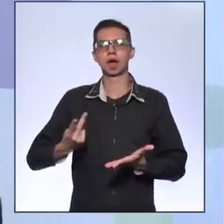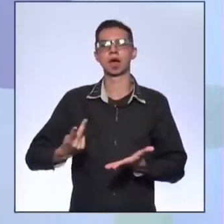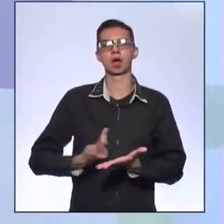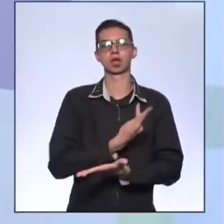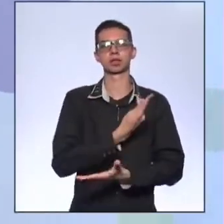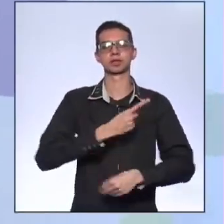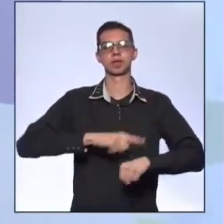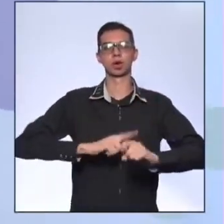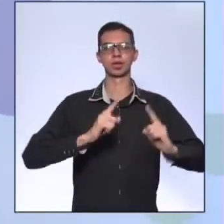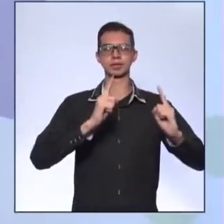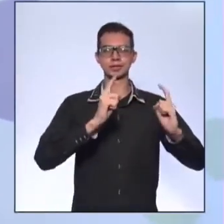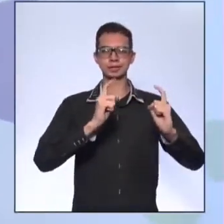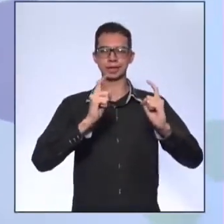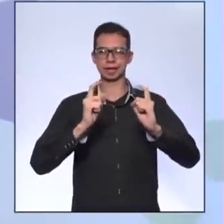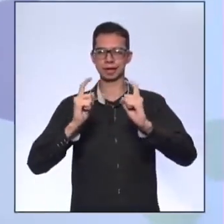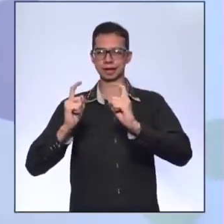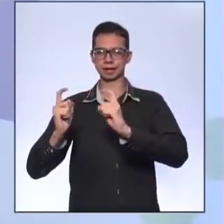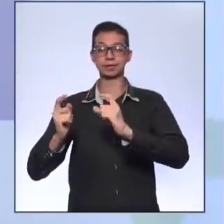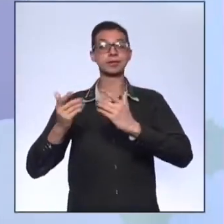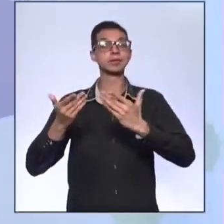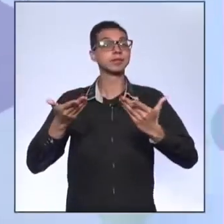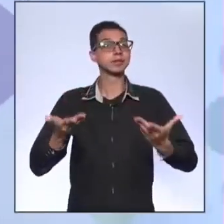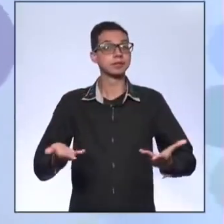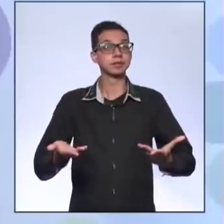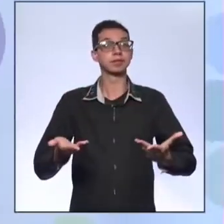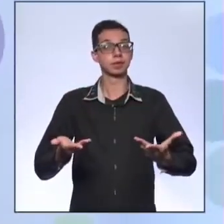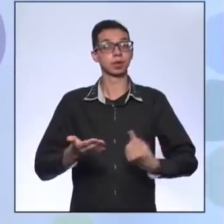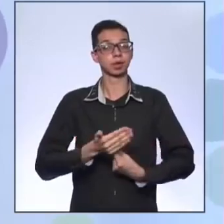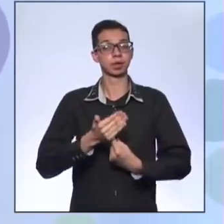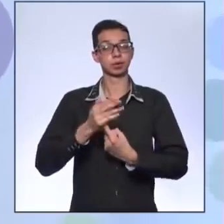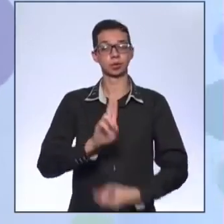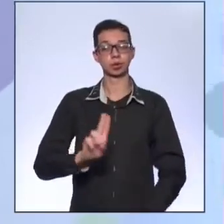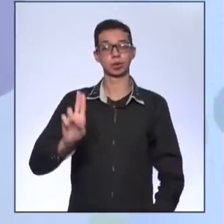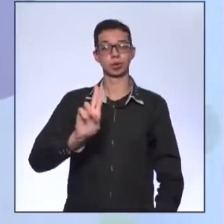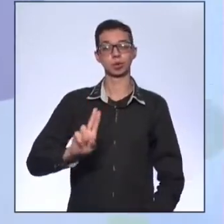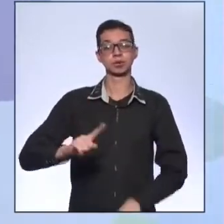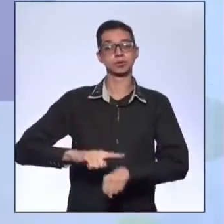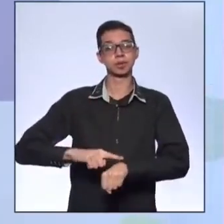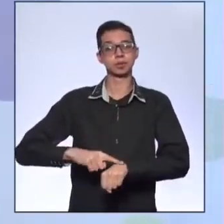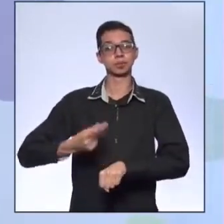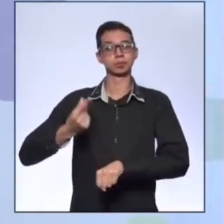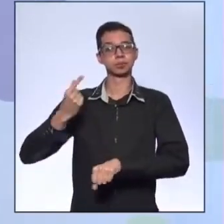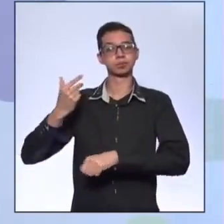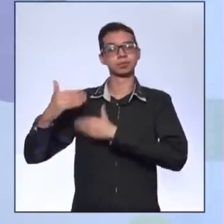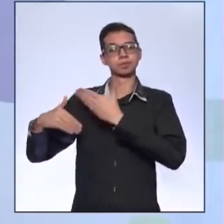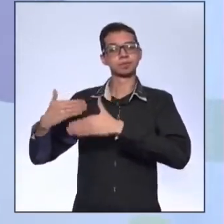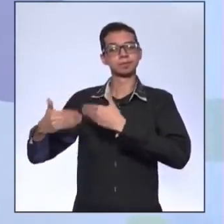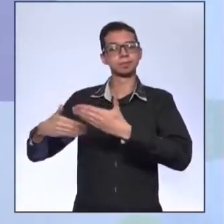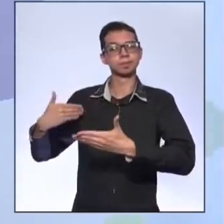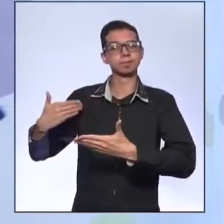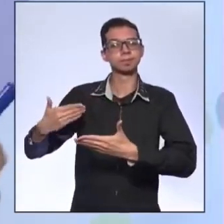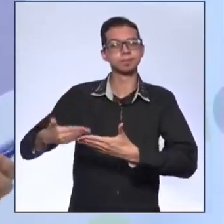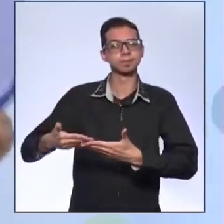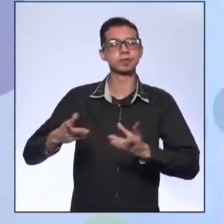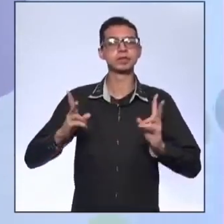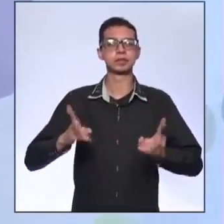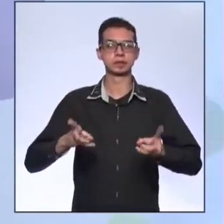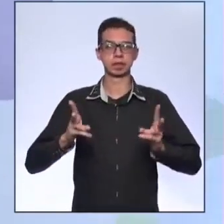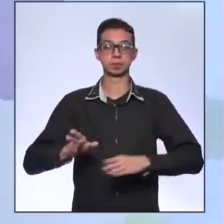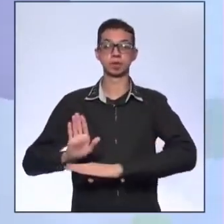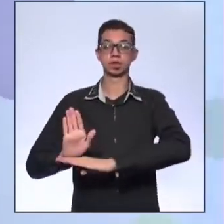Então, a tecnologia ela tem sido utilizada, né, já há algum tempo, auxiliando nessas questões que